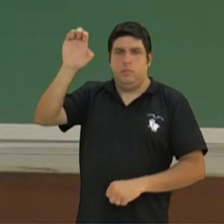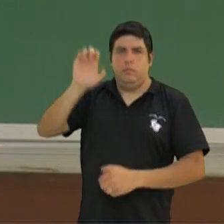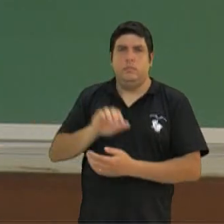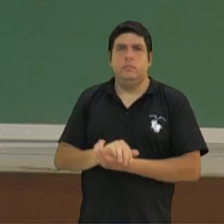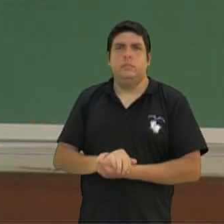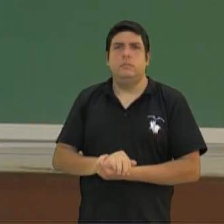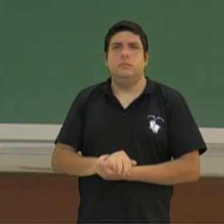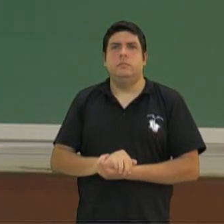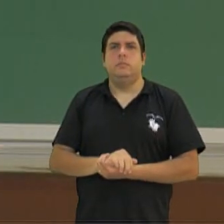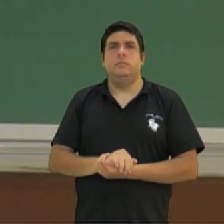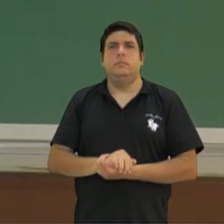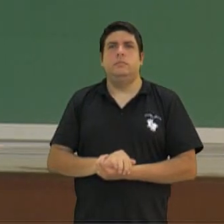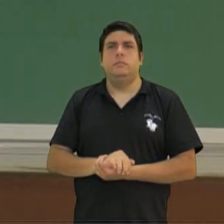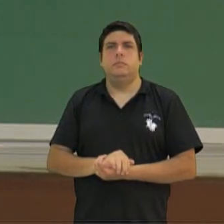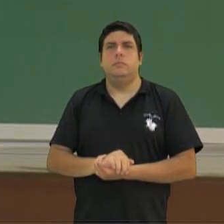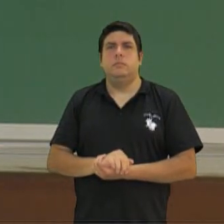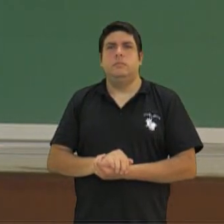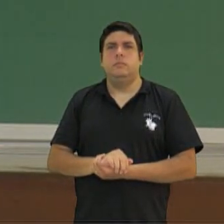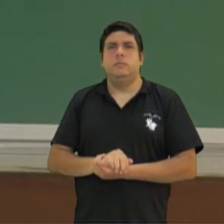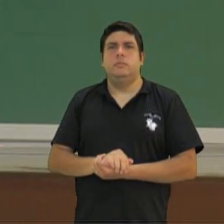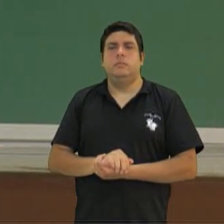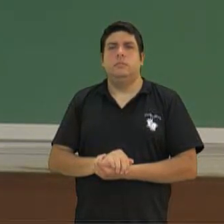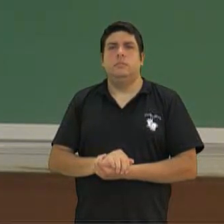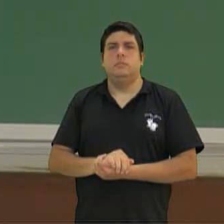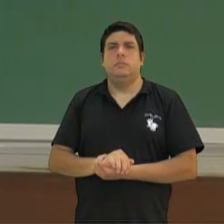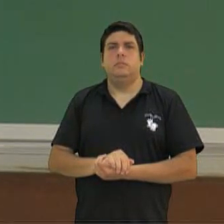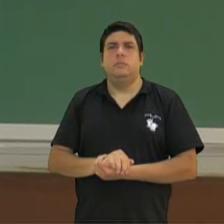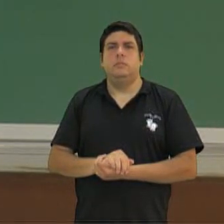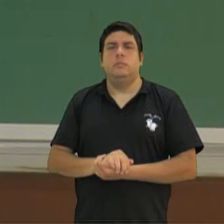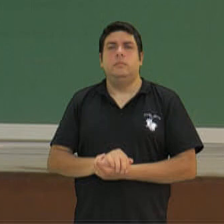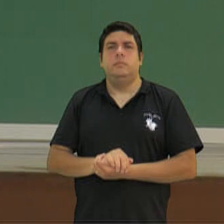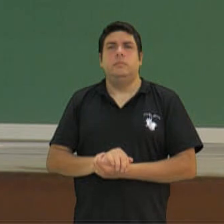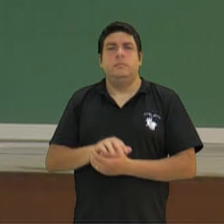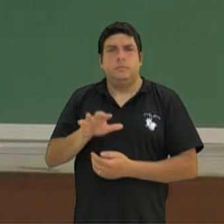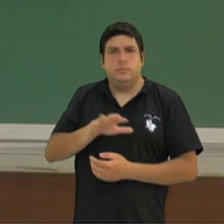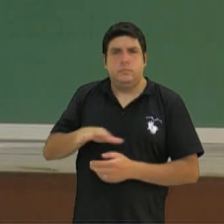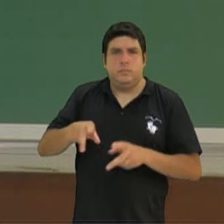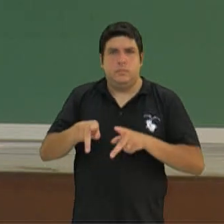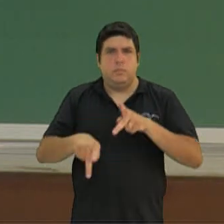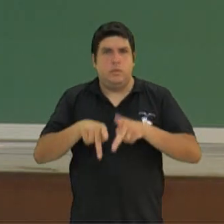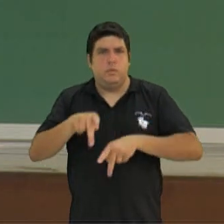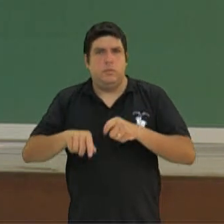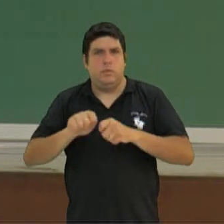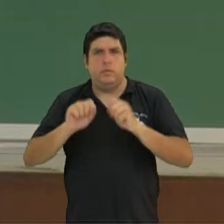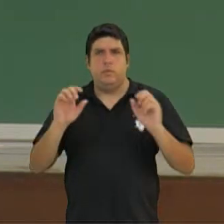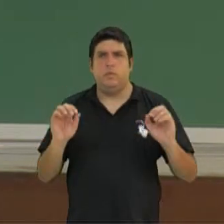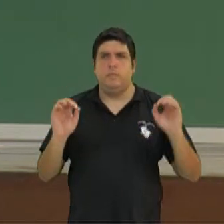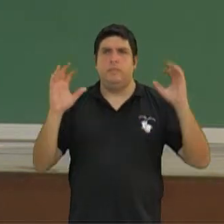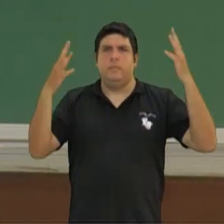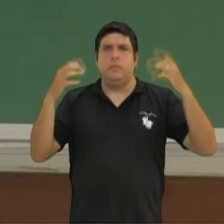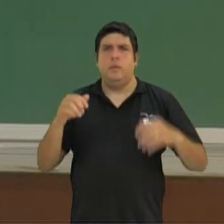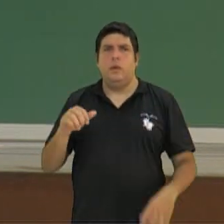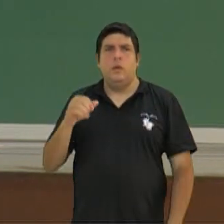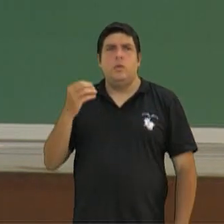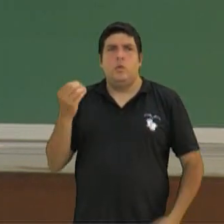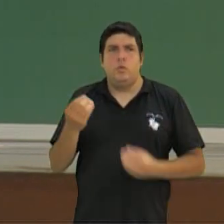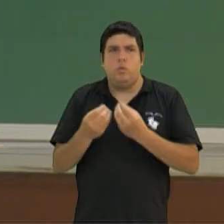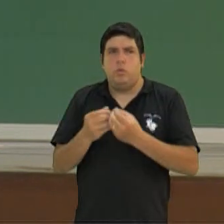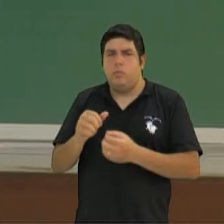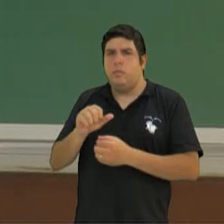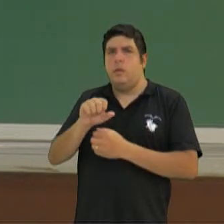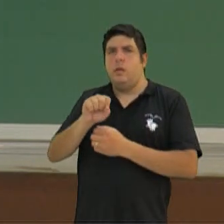ancient. E inicialmente eles celebravam o festival chamado Samhain, uma palavra que